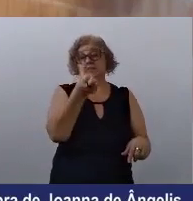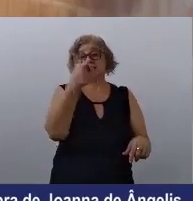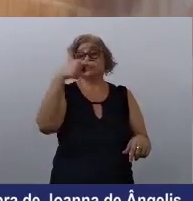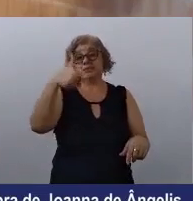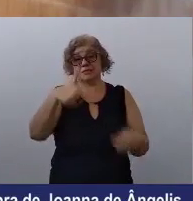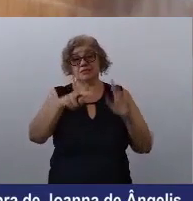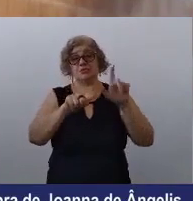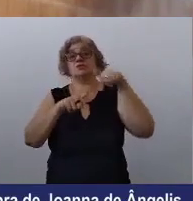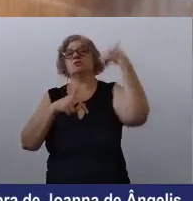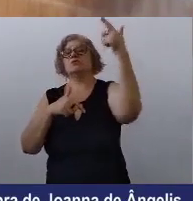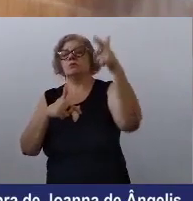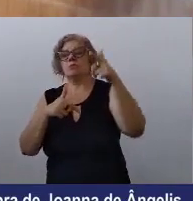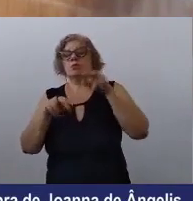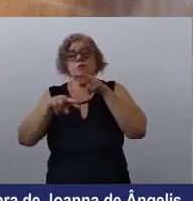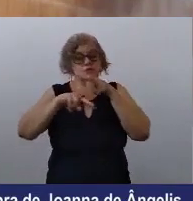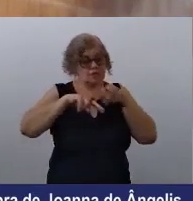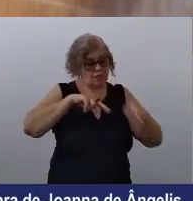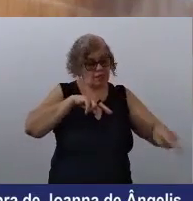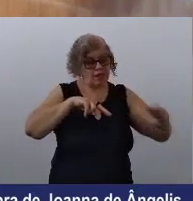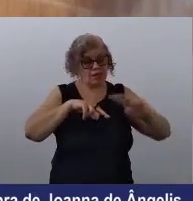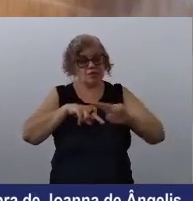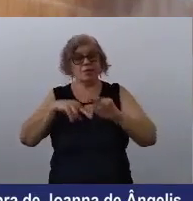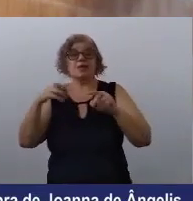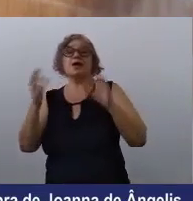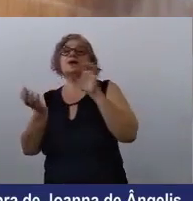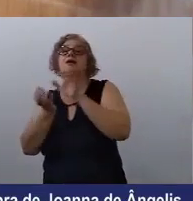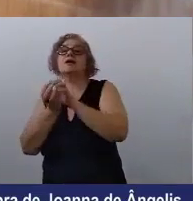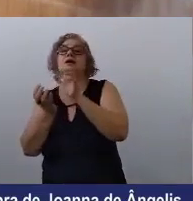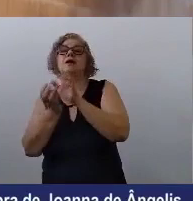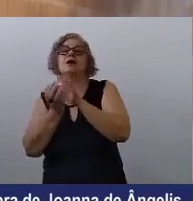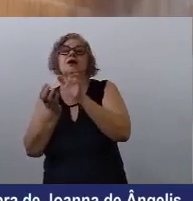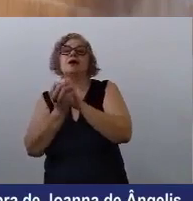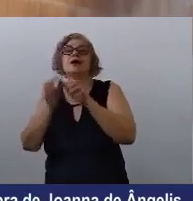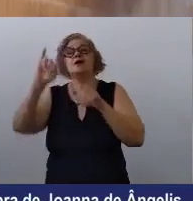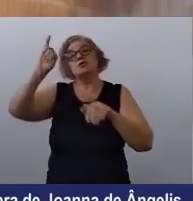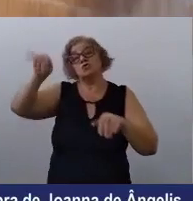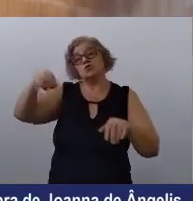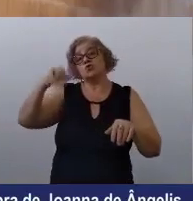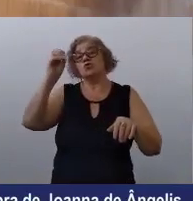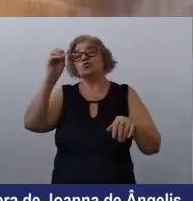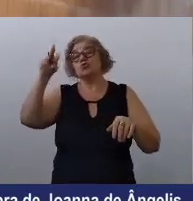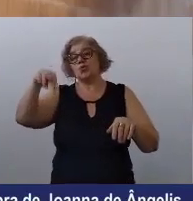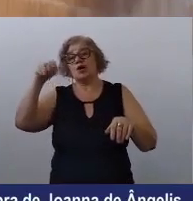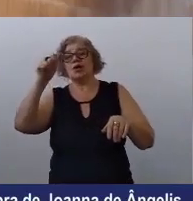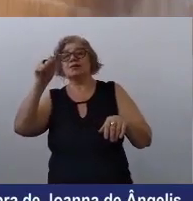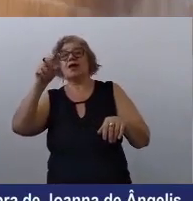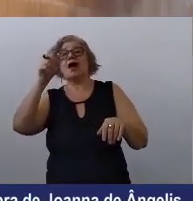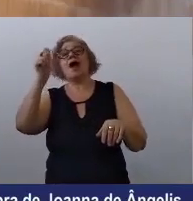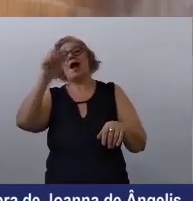depois, ela reencarna em Salvador como Joana Angélica de Jesus.